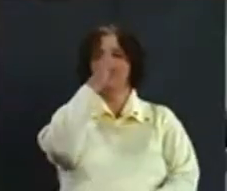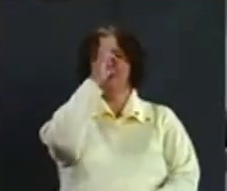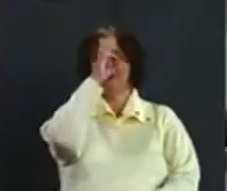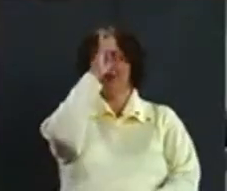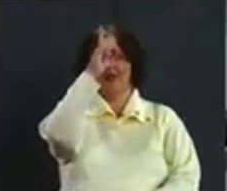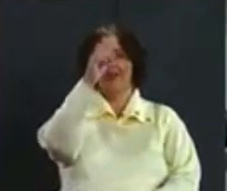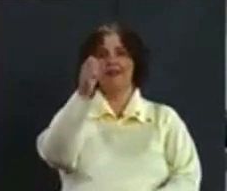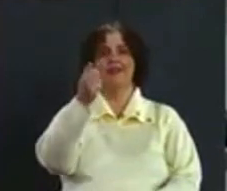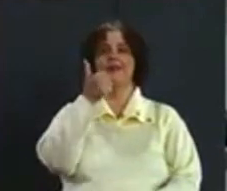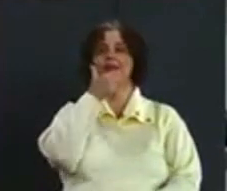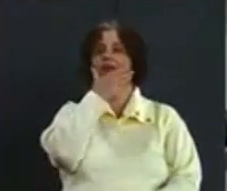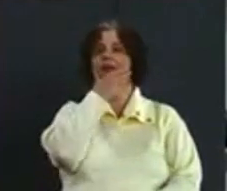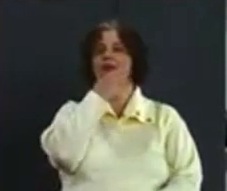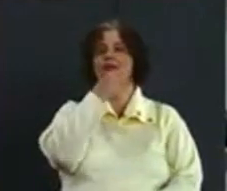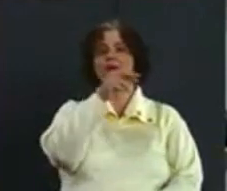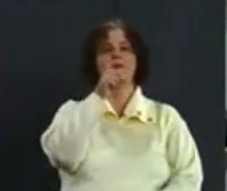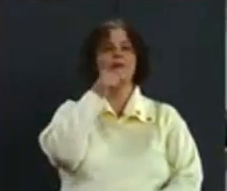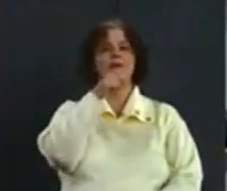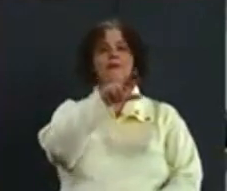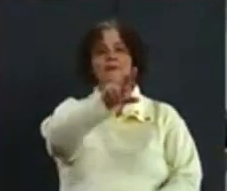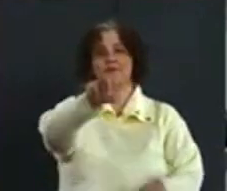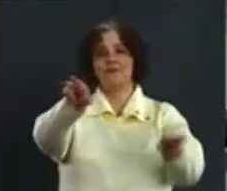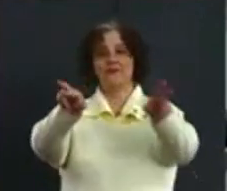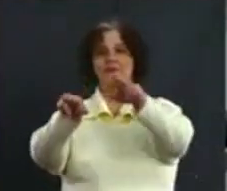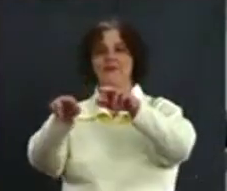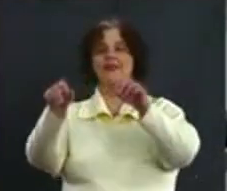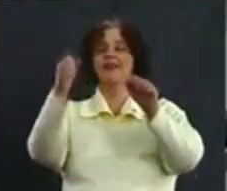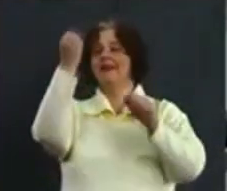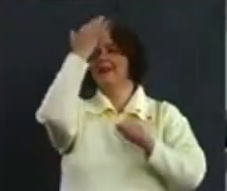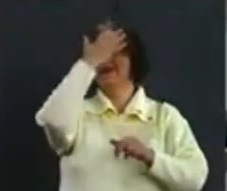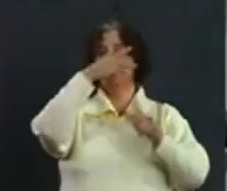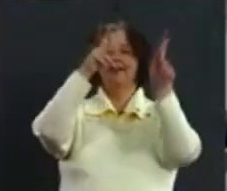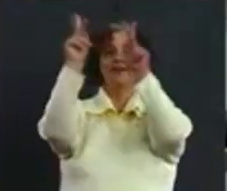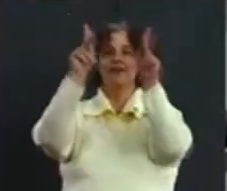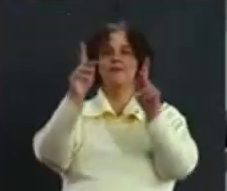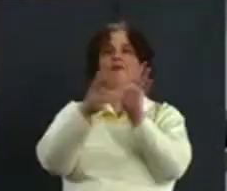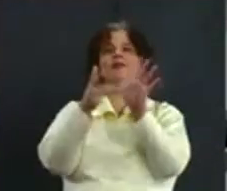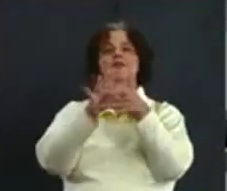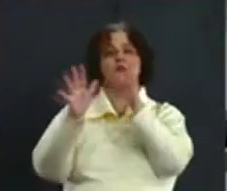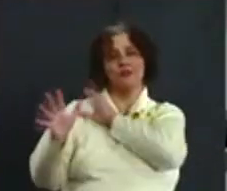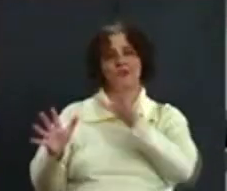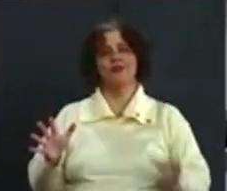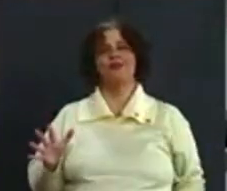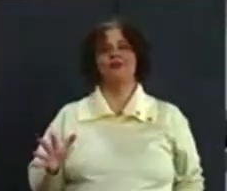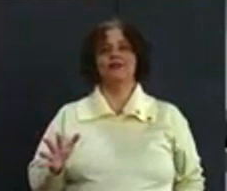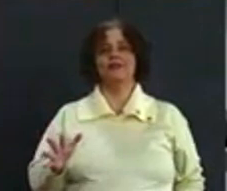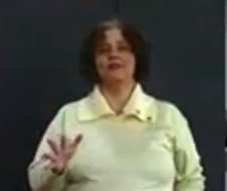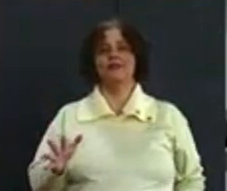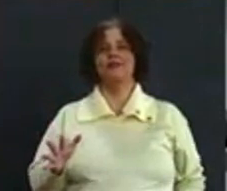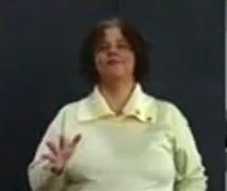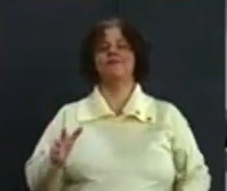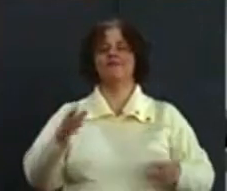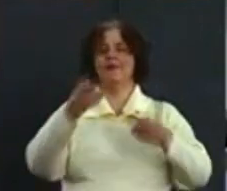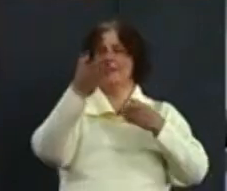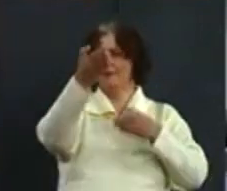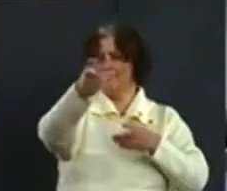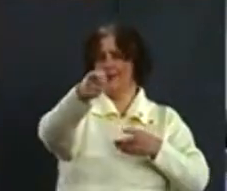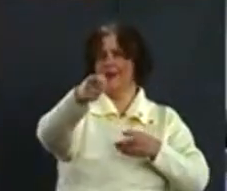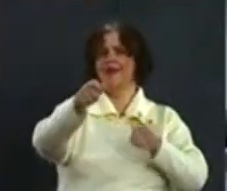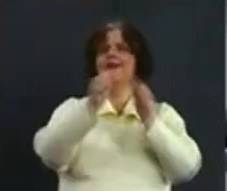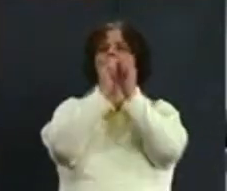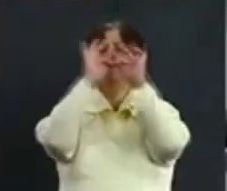irmãos e irmãs, que a graça e a paz do nosso Senhor e Salvador Jesus Cristo esteja com você, com a sua